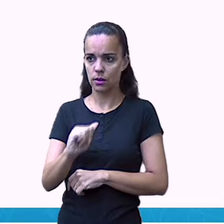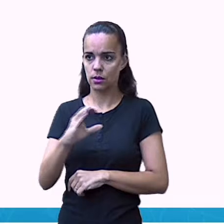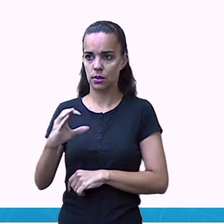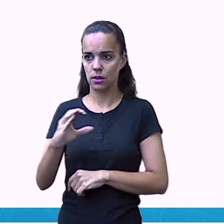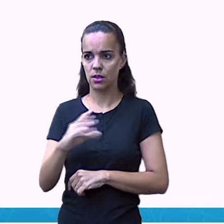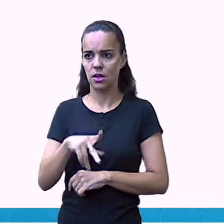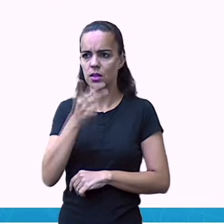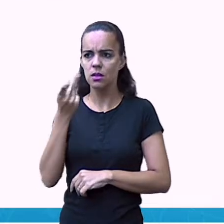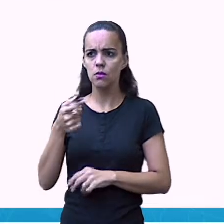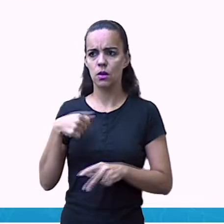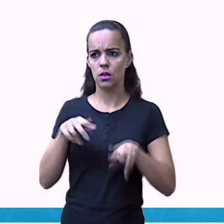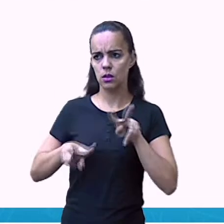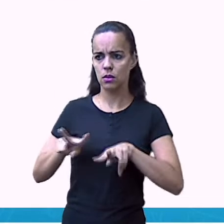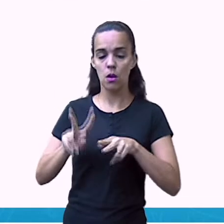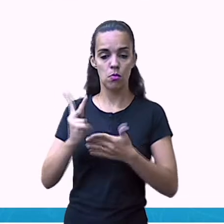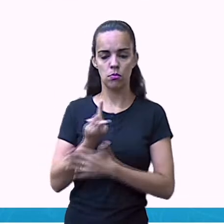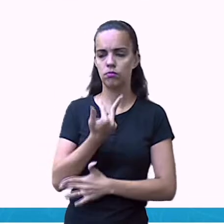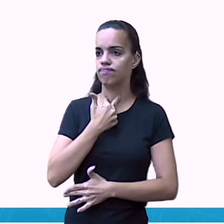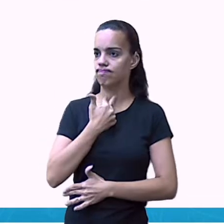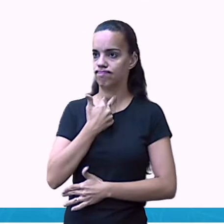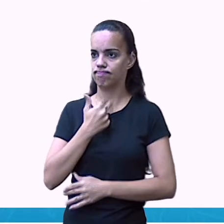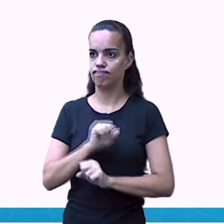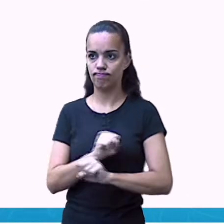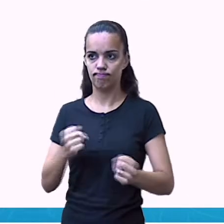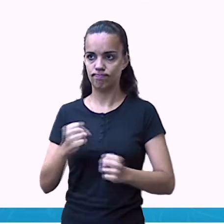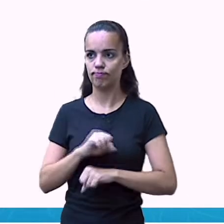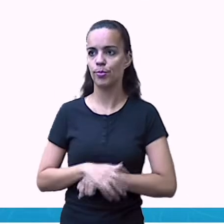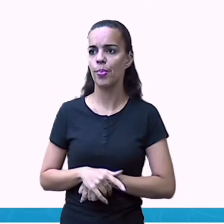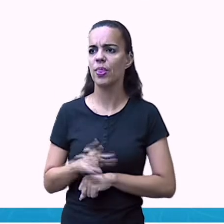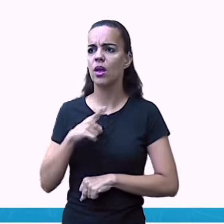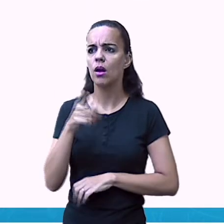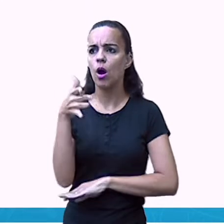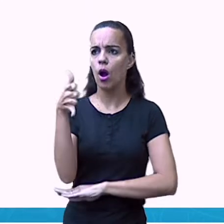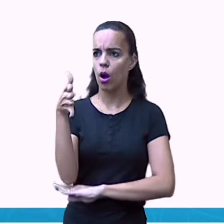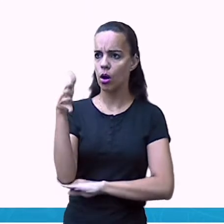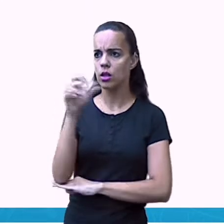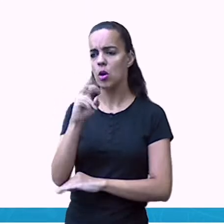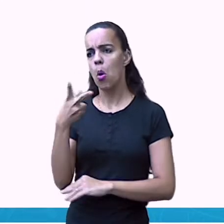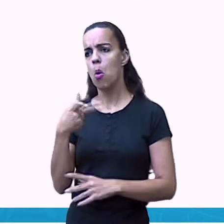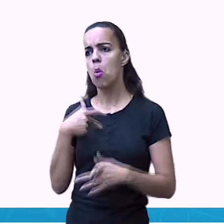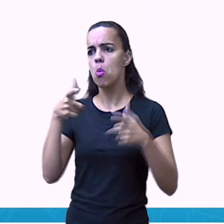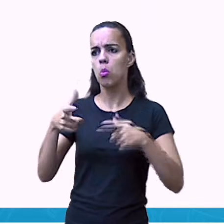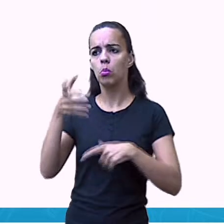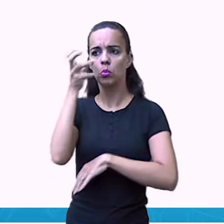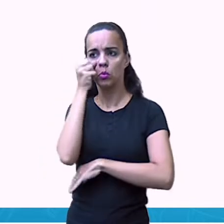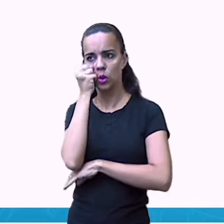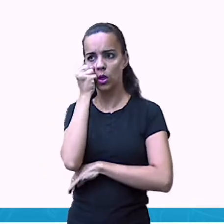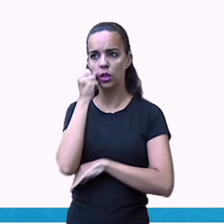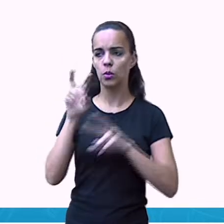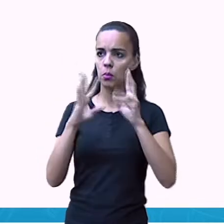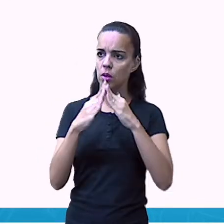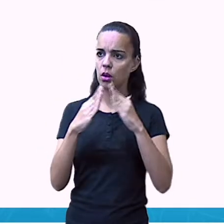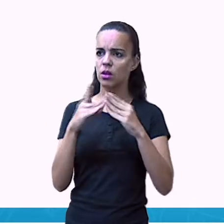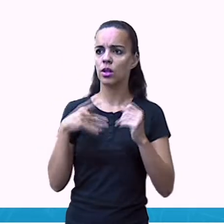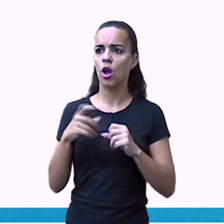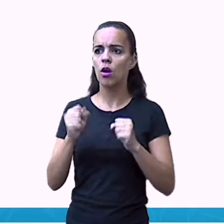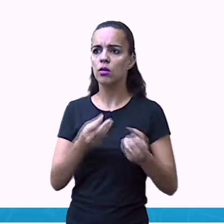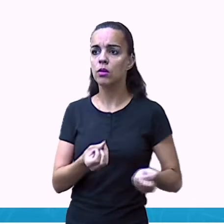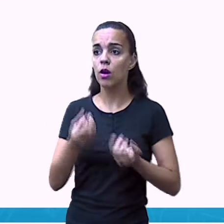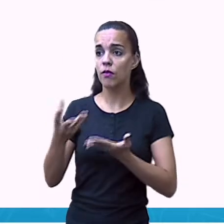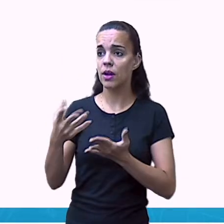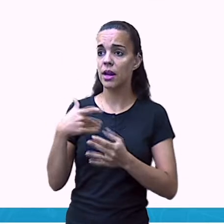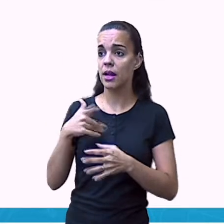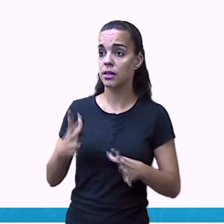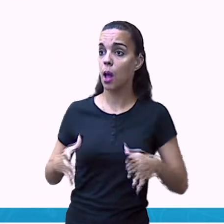essas gravações não podem ser recusadas. Hotéis e pousadas que oferecem pacotes de